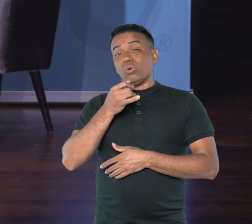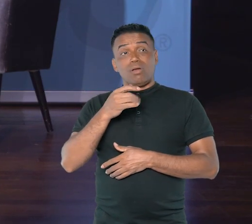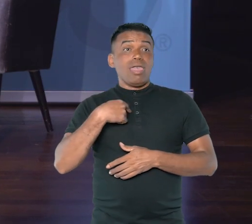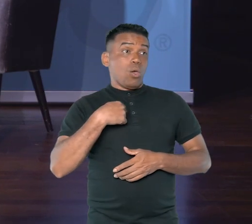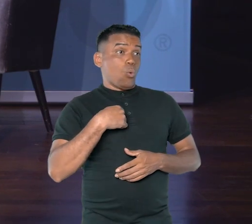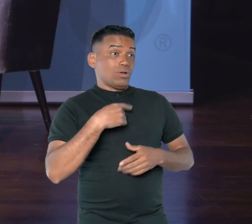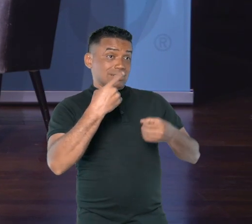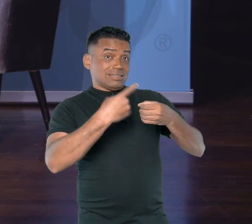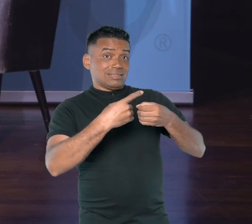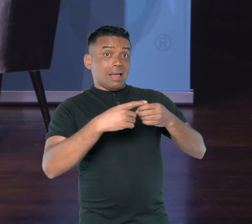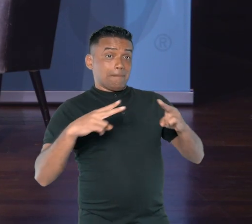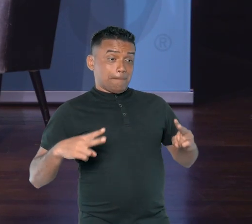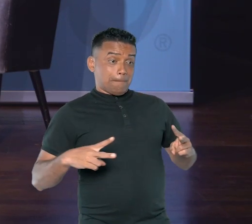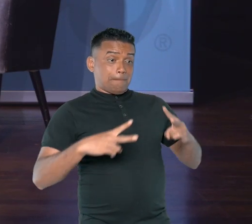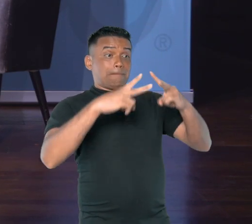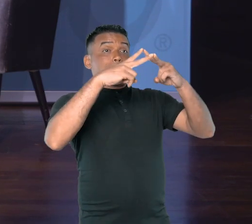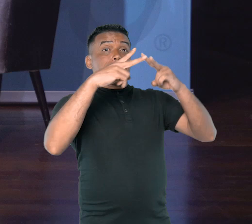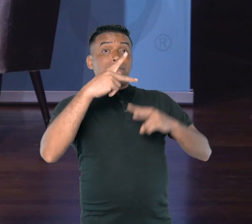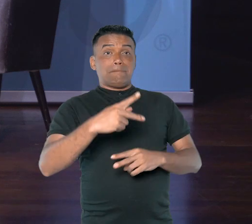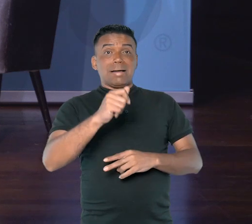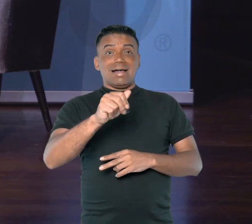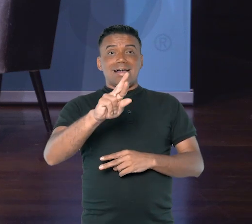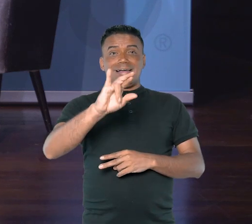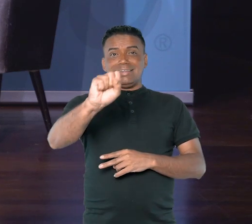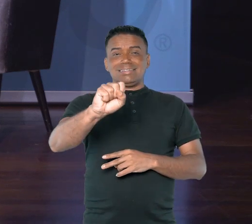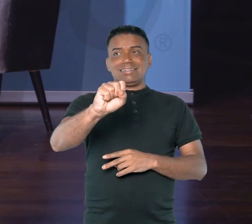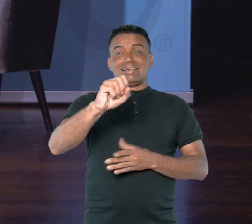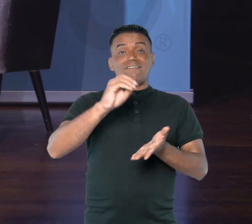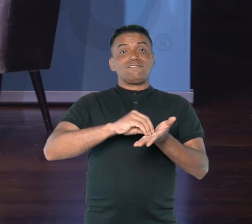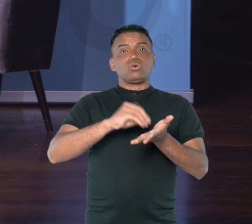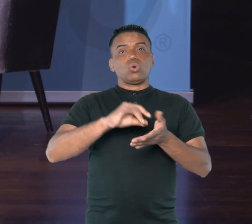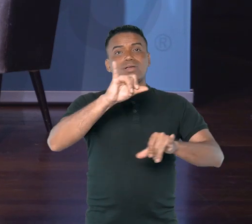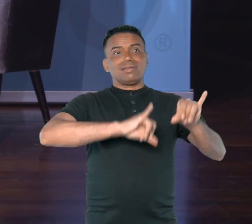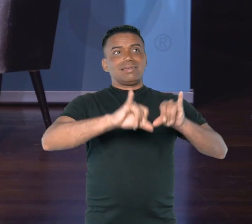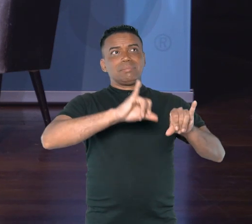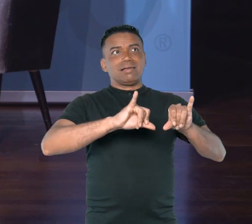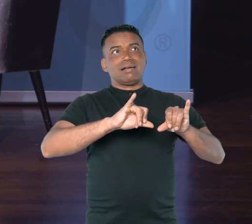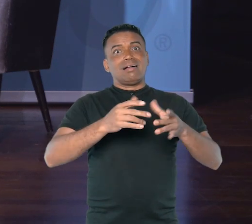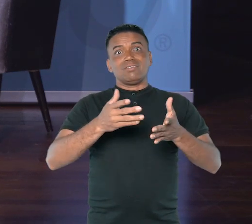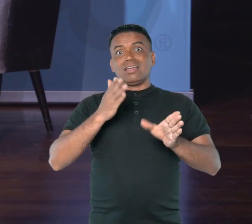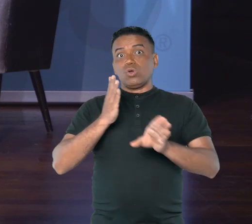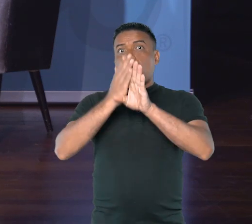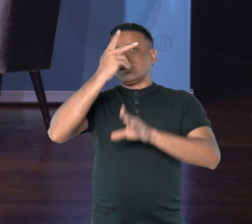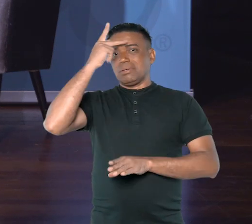temos uma relação complicada. Desde a primeira vez que nos vimos, faltou a chamada química. Como quando você conhece alguém que todo mundo diz que é bonito,